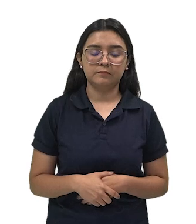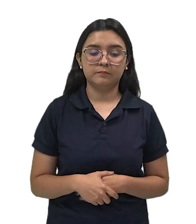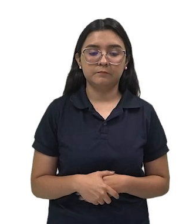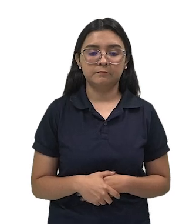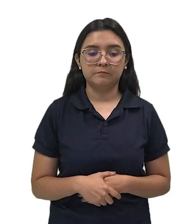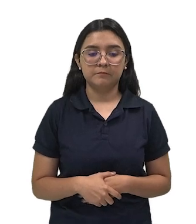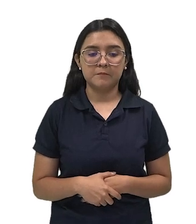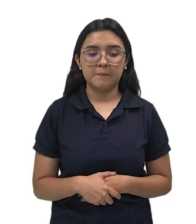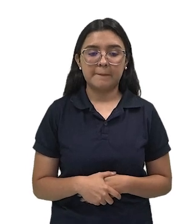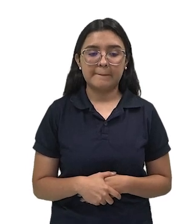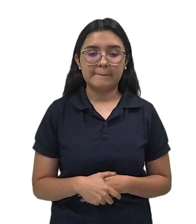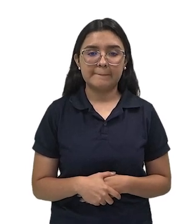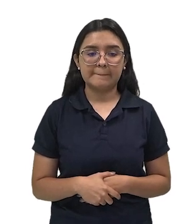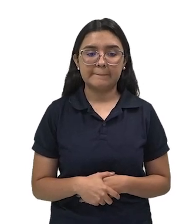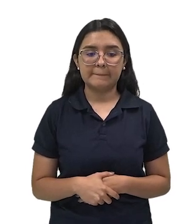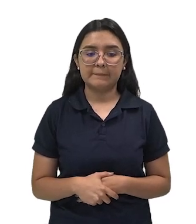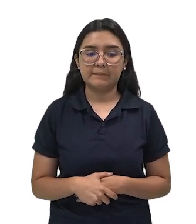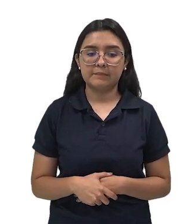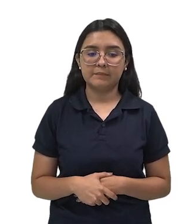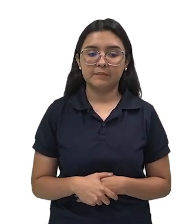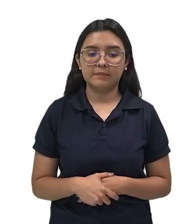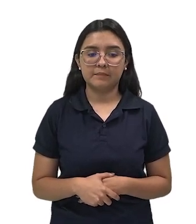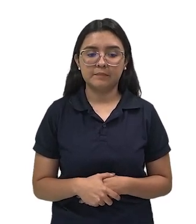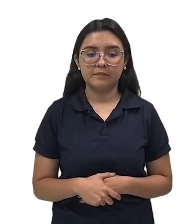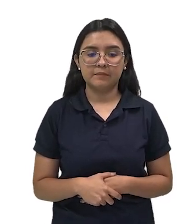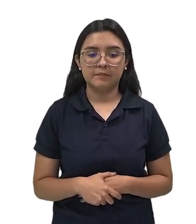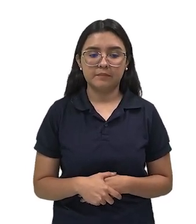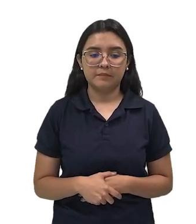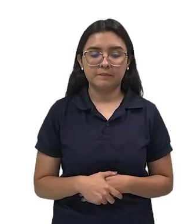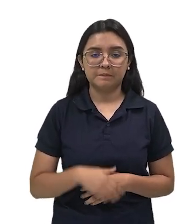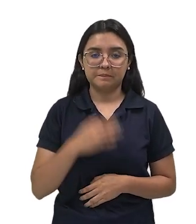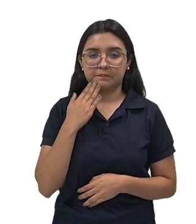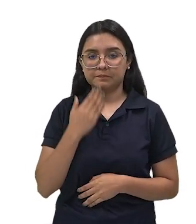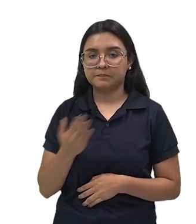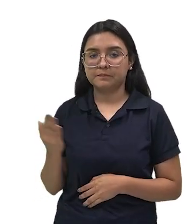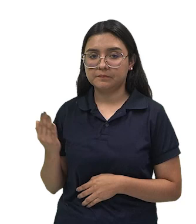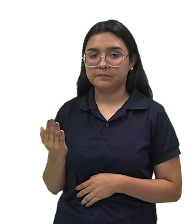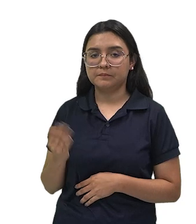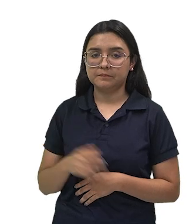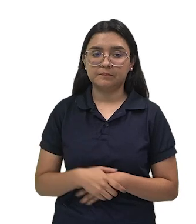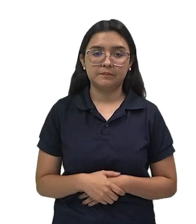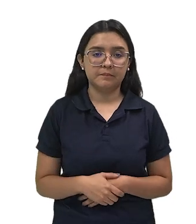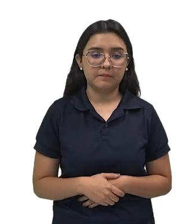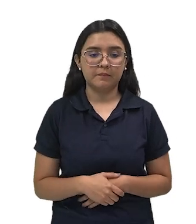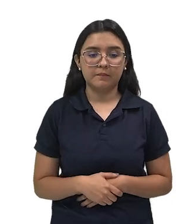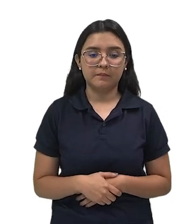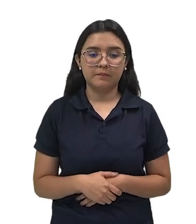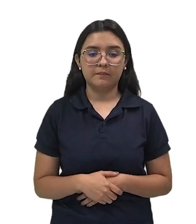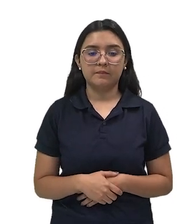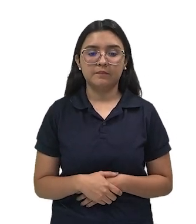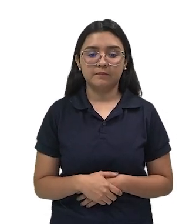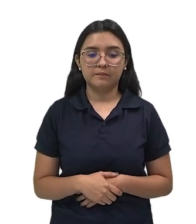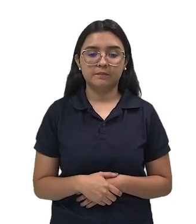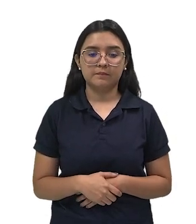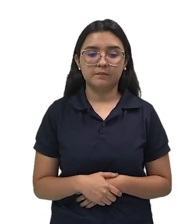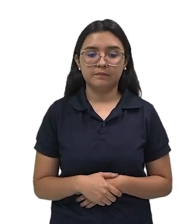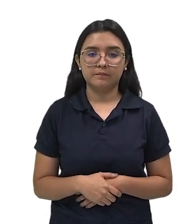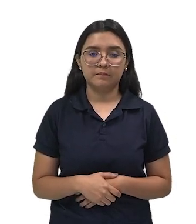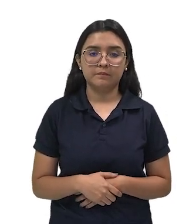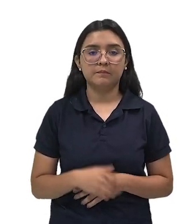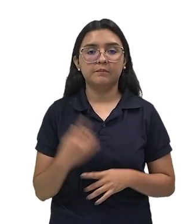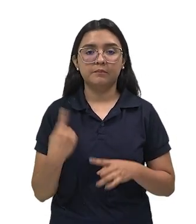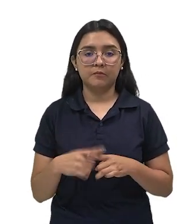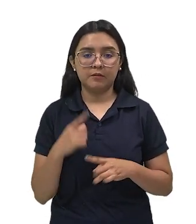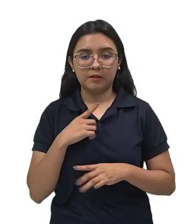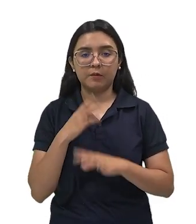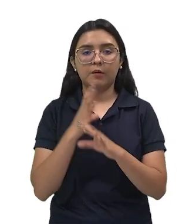direta. Já faz assim, assim, assim, assim, né? Mas, porque tem já esse